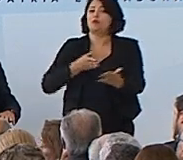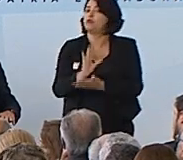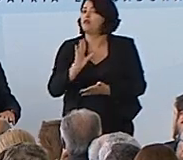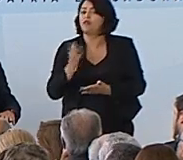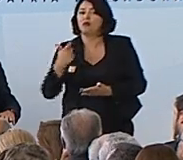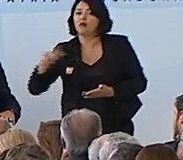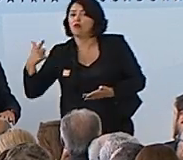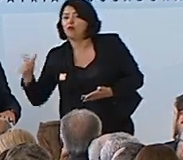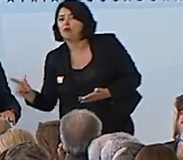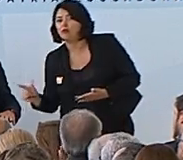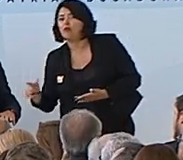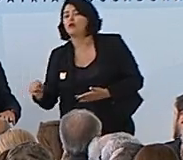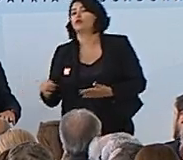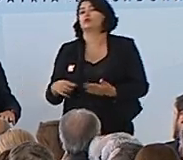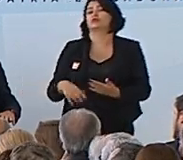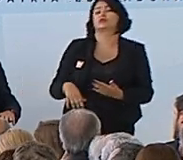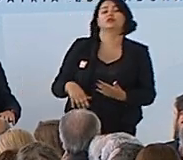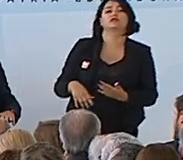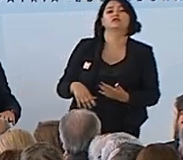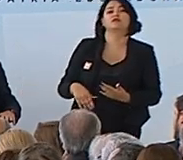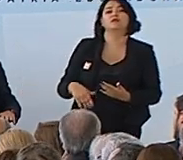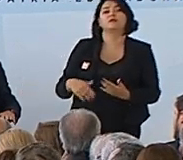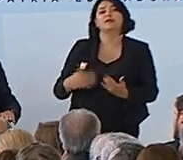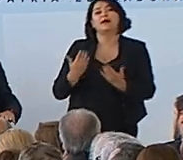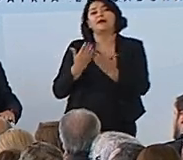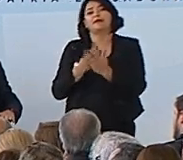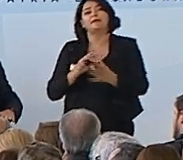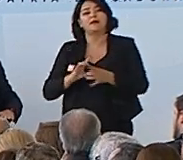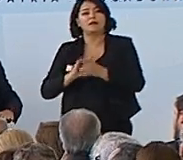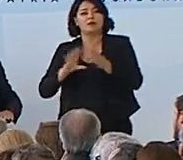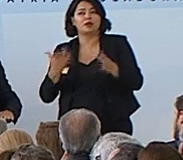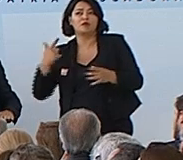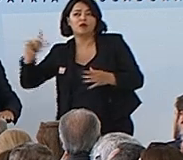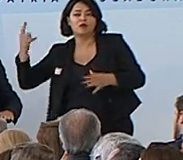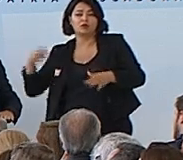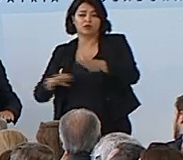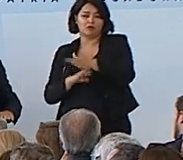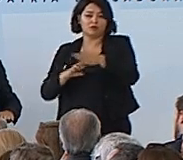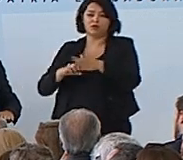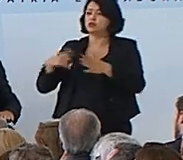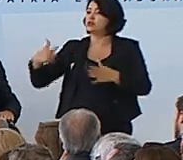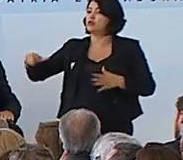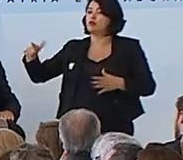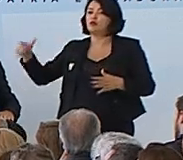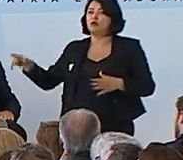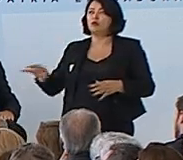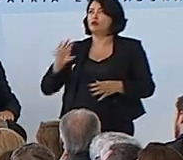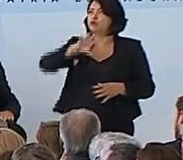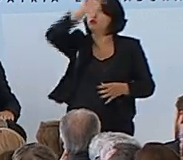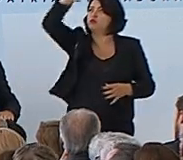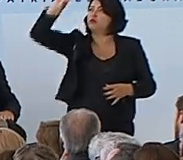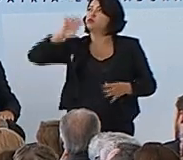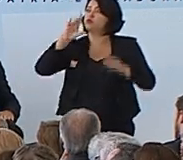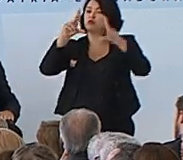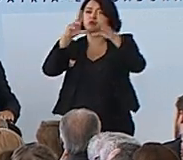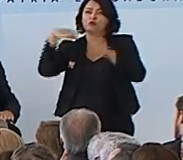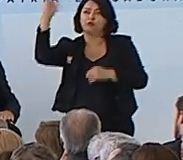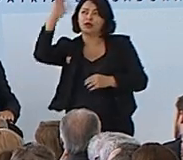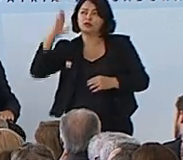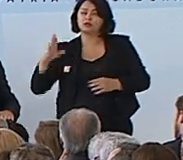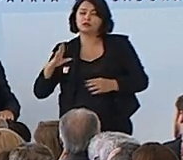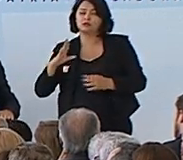alteração uma abertura de filial em Paraíba ou em São Paulo onde for o o o estado da da da